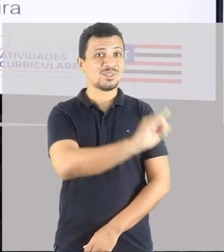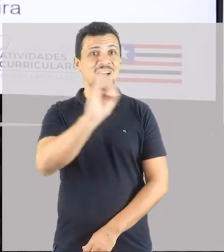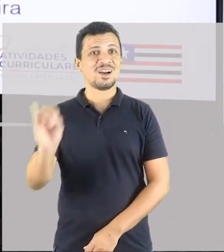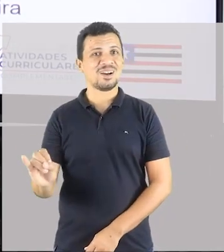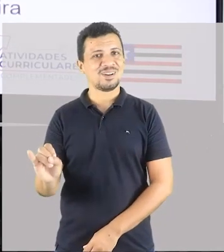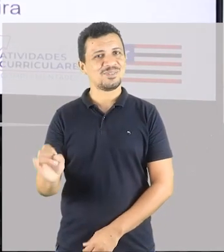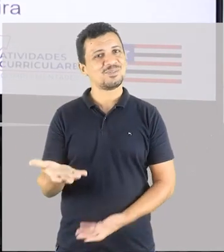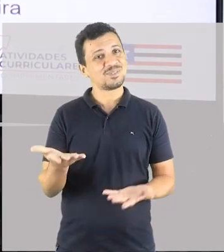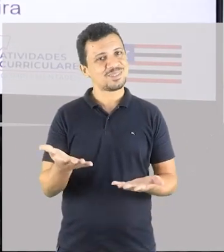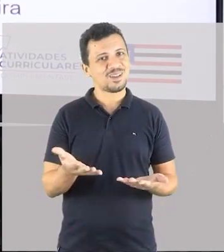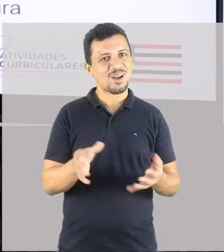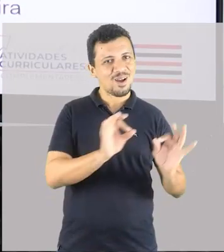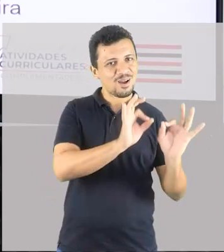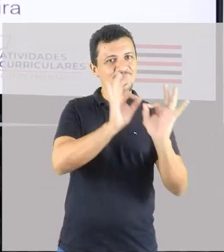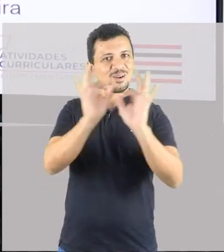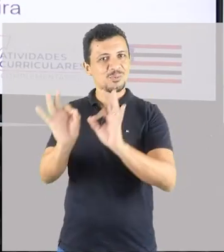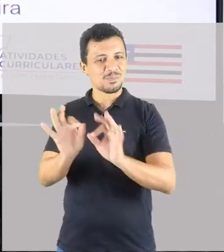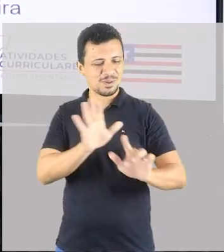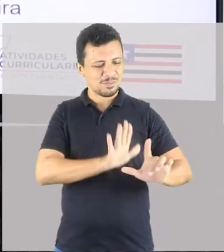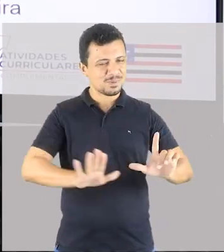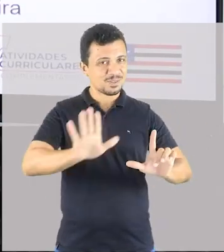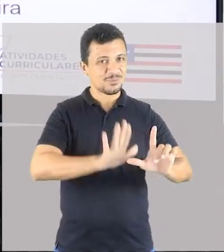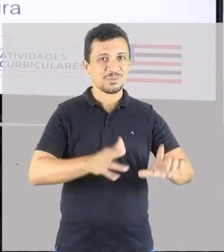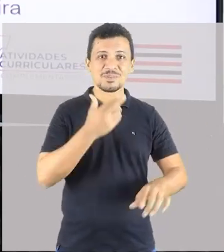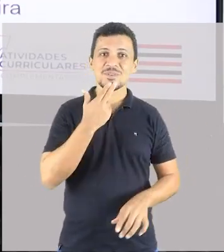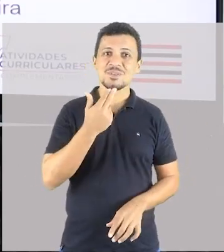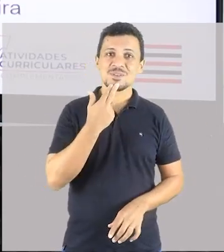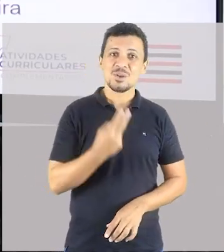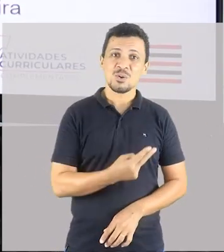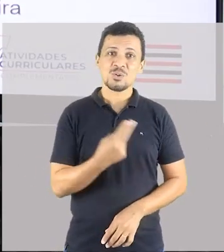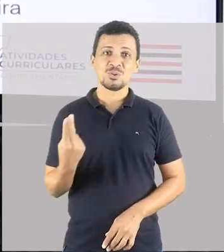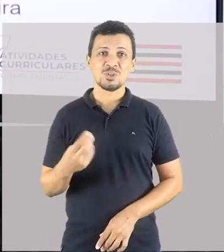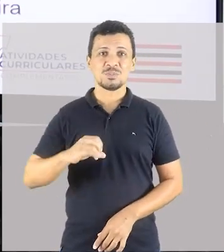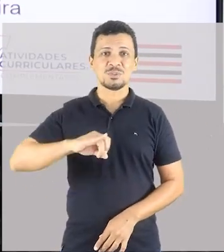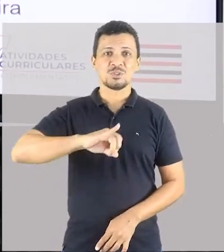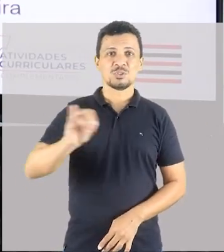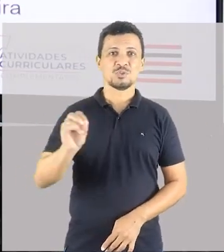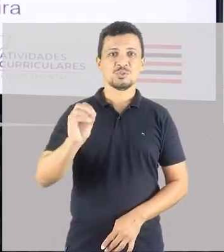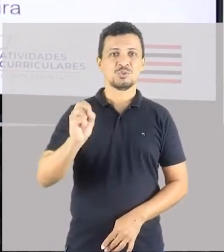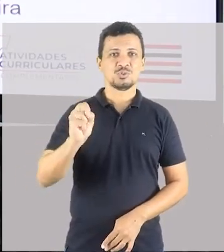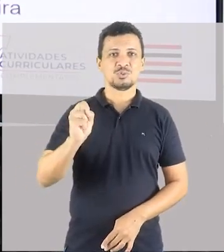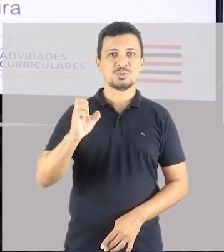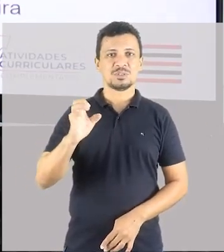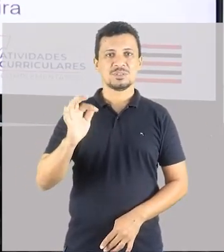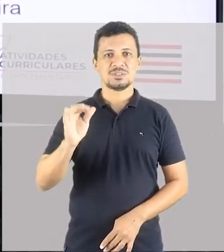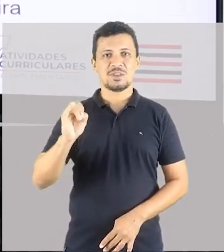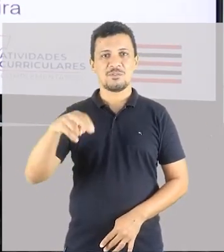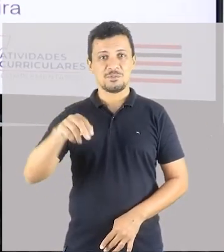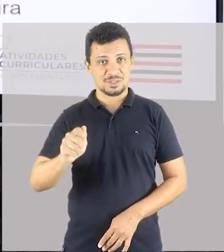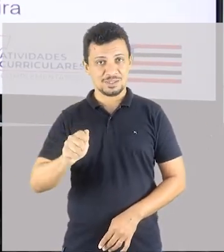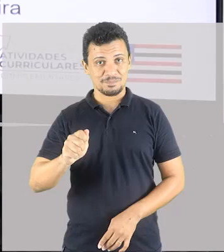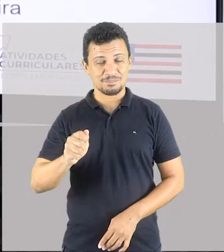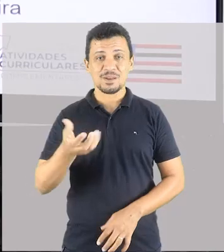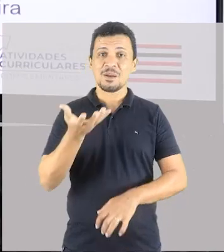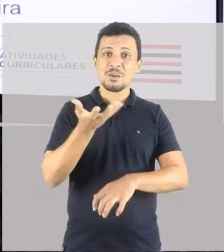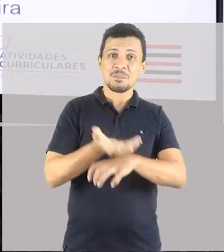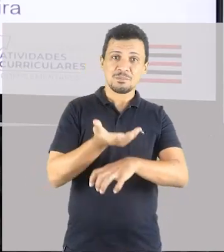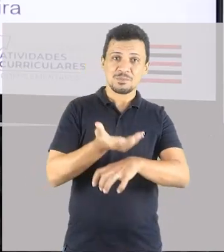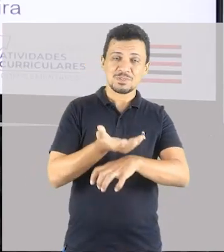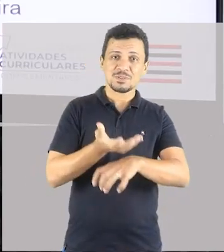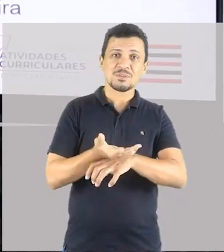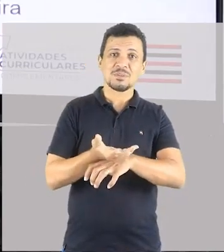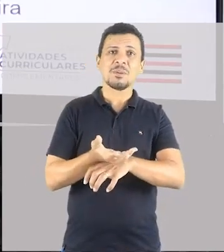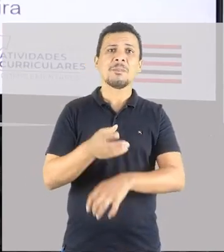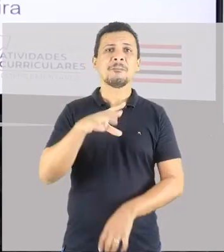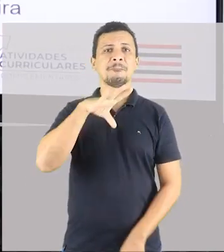Olá, você que nos acompanha na plataforma Gonçalves Dias, sou a professora Josefina Oliveira, sou professora de língua portuguesa. Estou aqui para mais